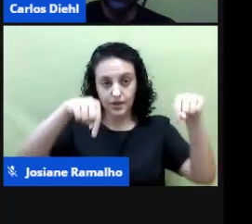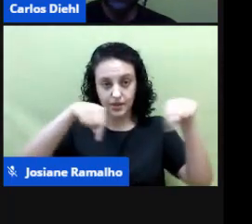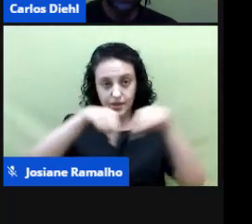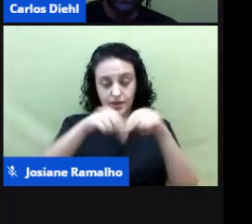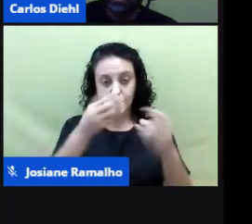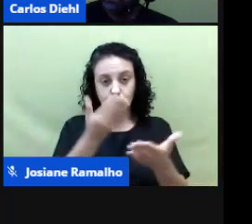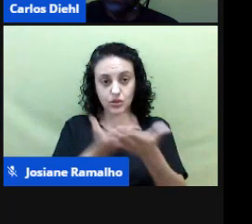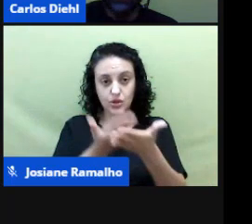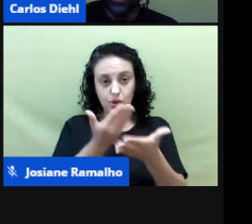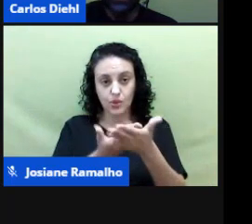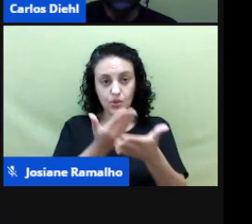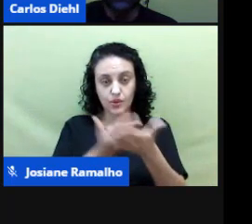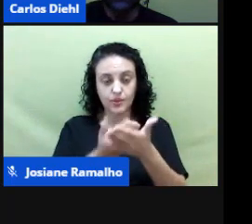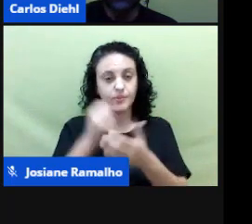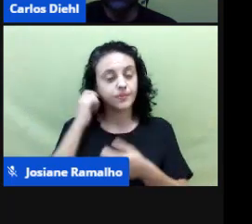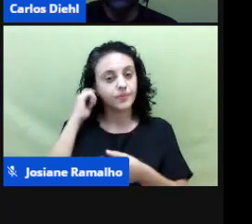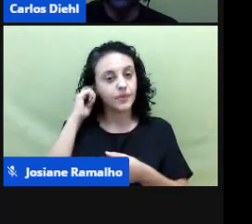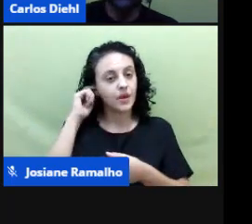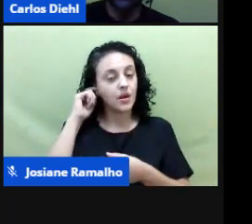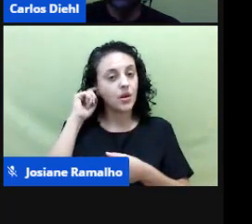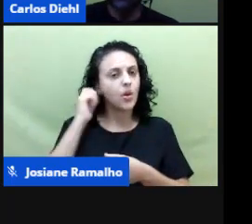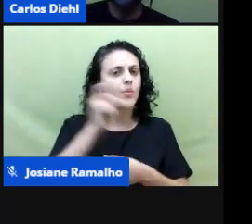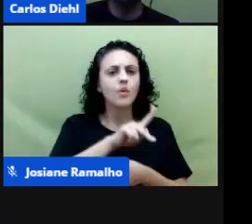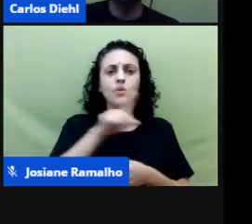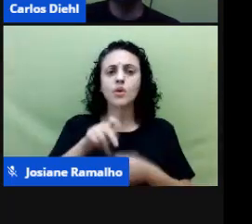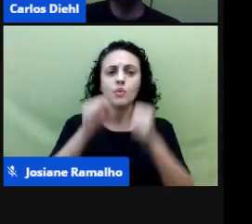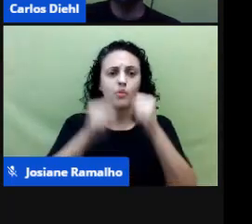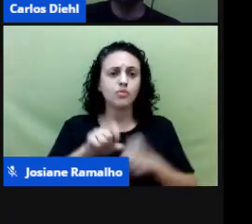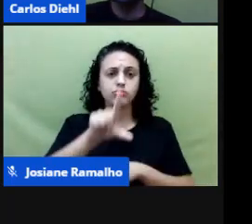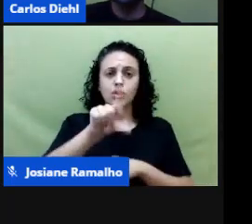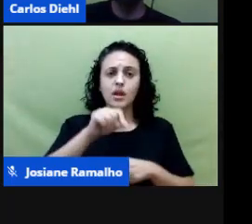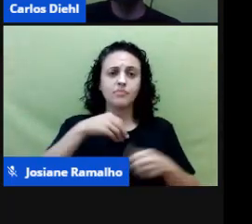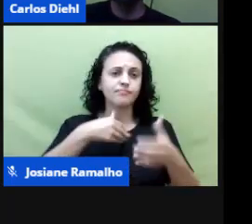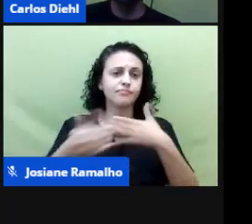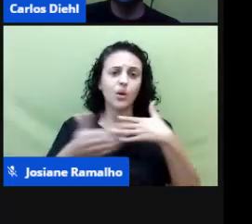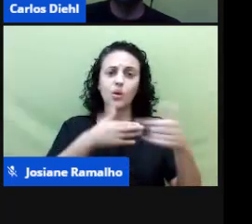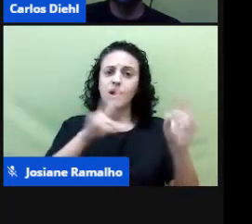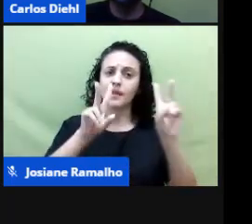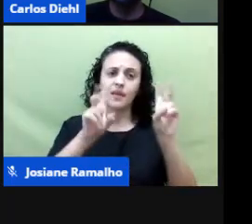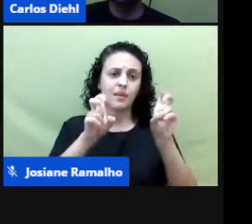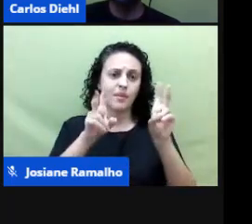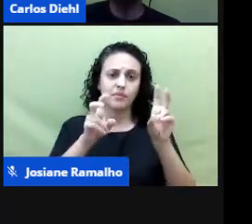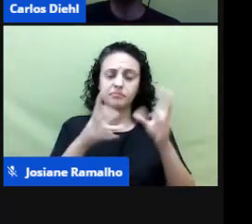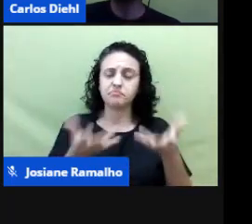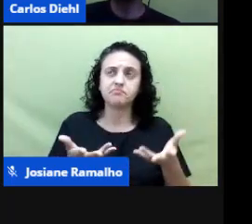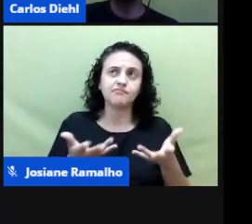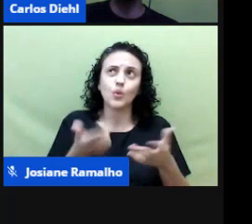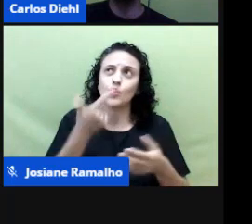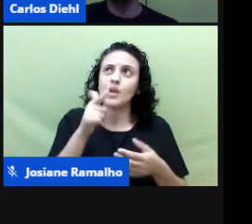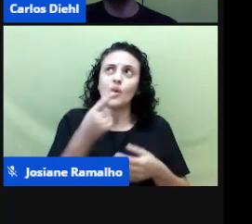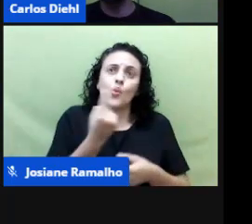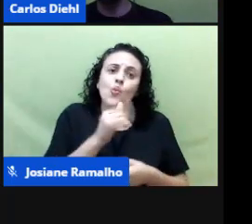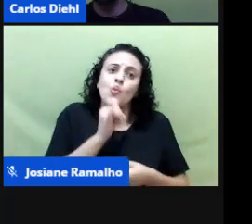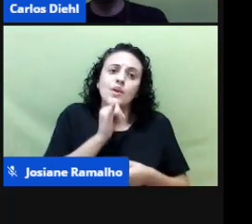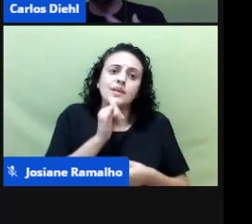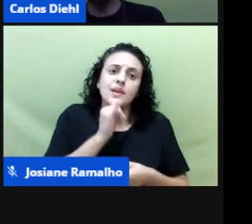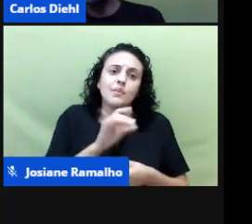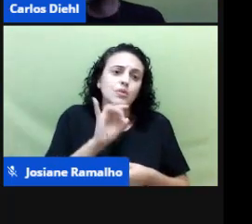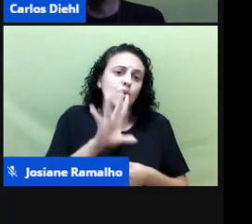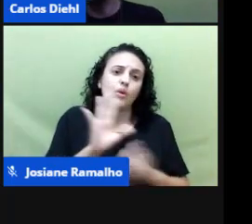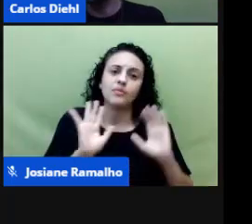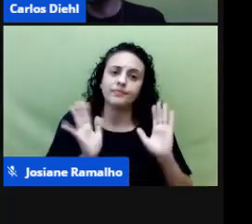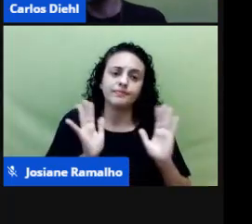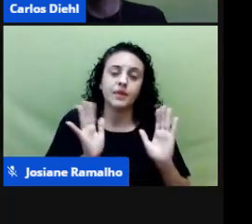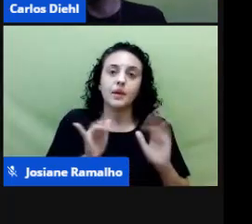documentário, ele pode falar, não dá para a gente falar um exemplo específico. Se ele quiser fazer um documentário